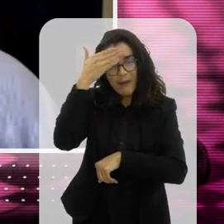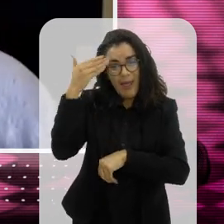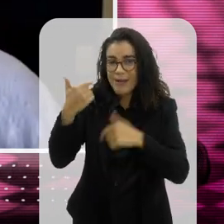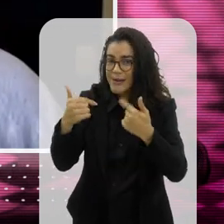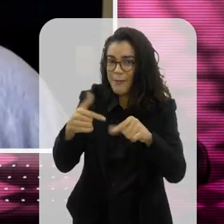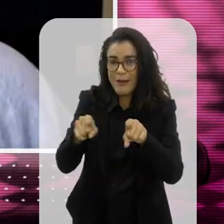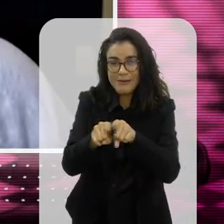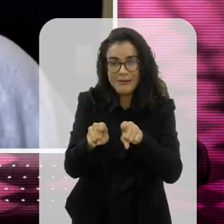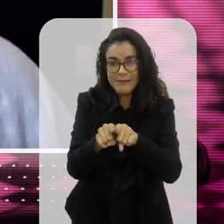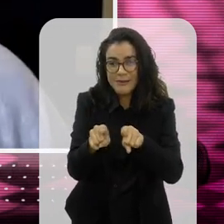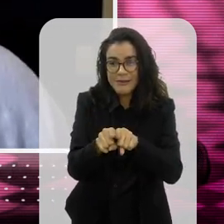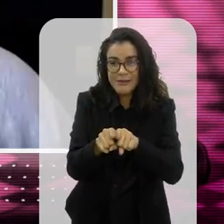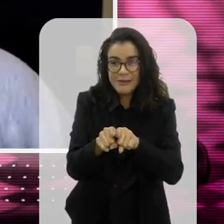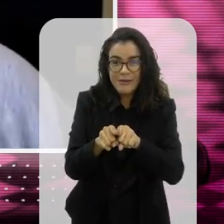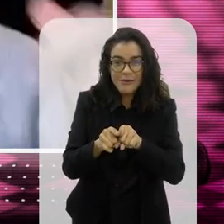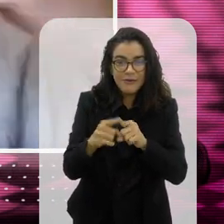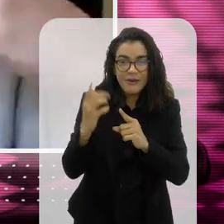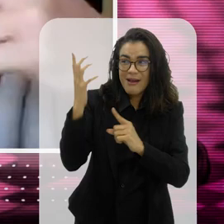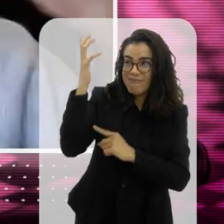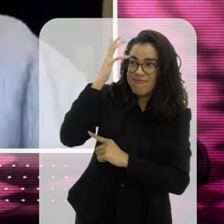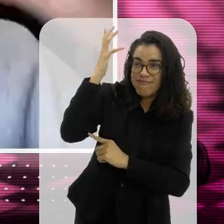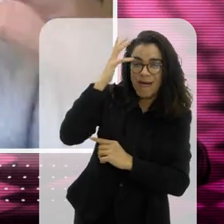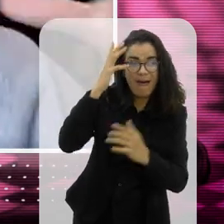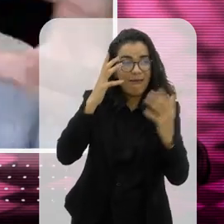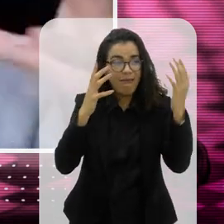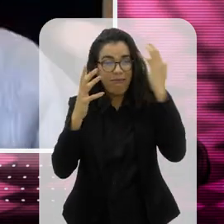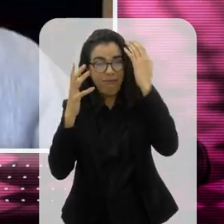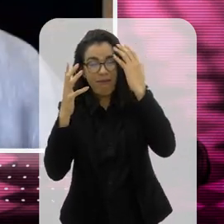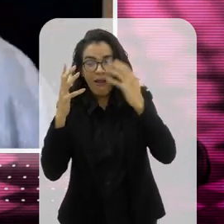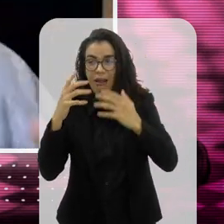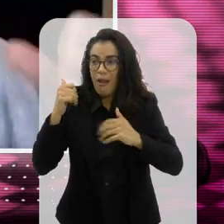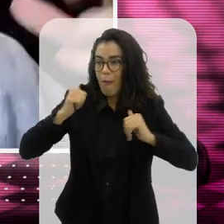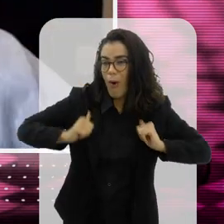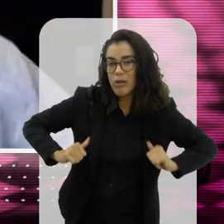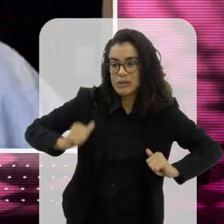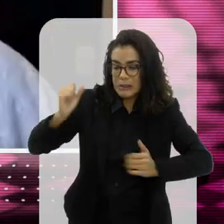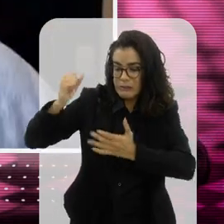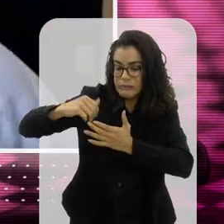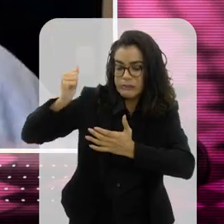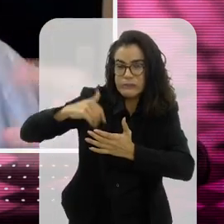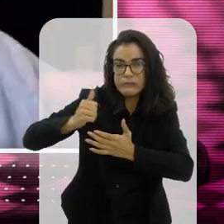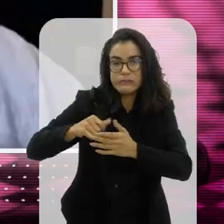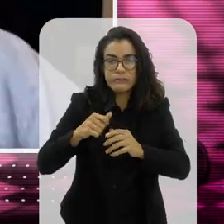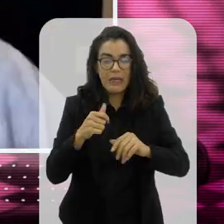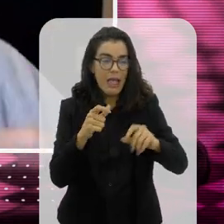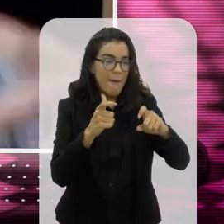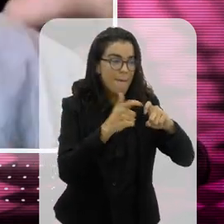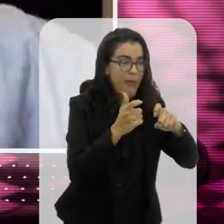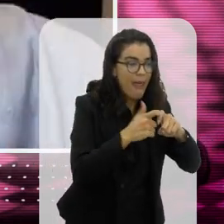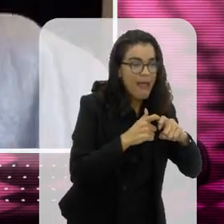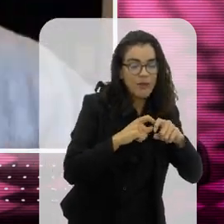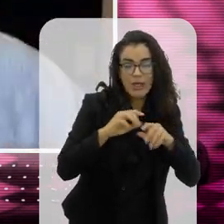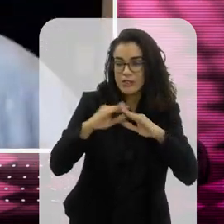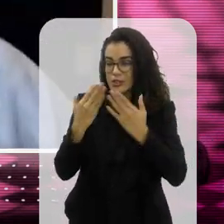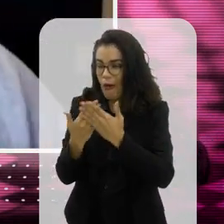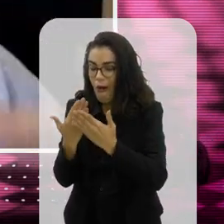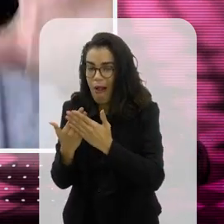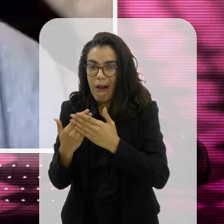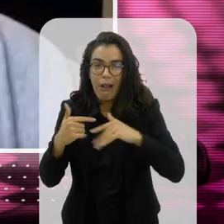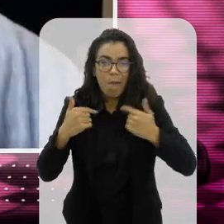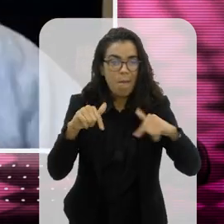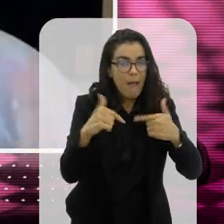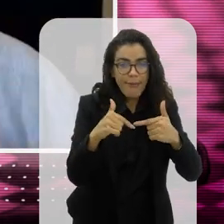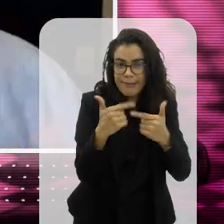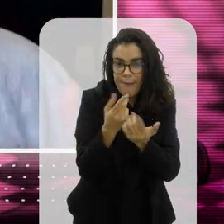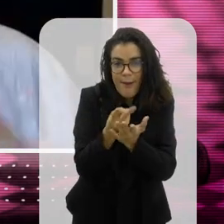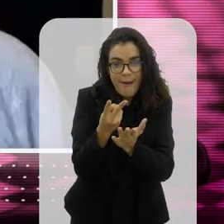de lazer é trabalho, porque você fica com essa carga mental de tudo que você tem que levar e tudo que tem que fazer, e a consulta, e a semana, e a